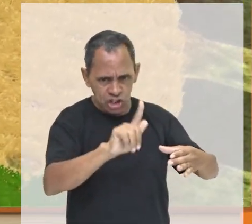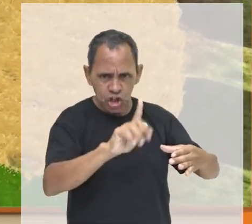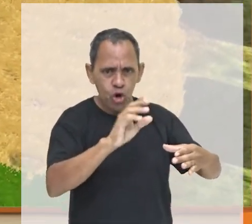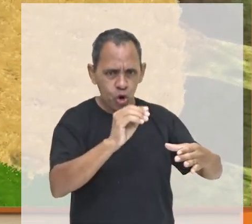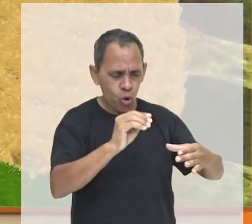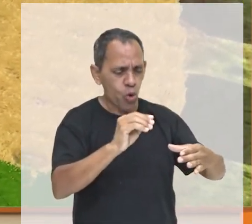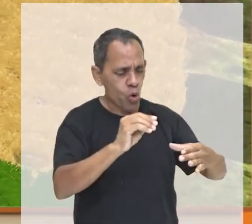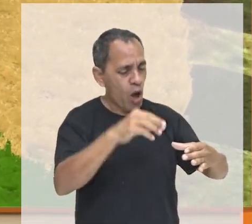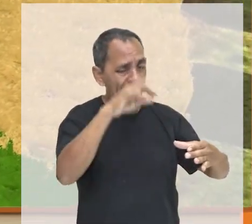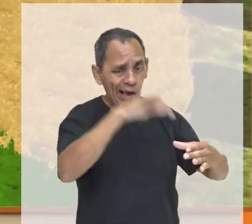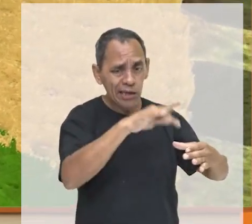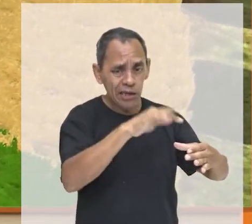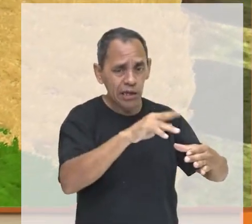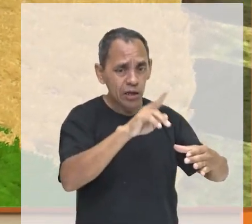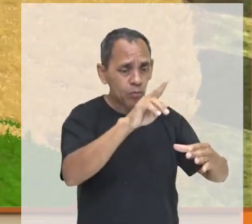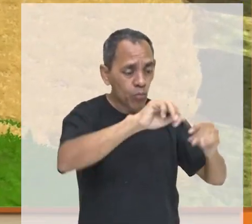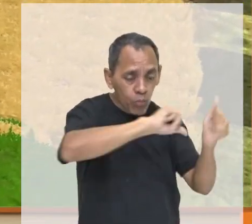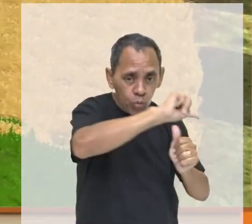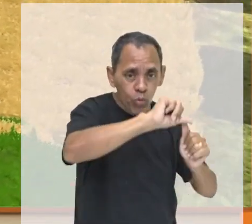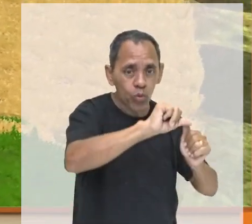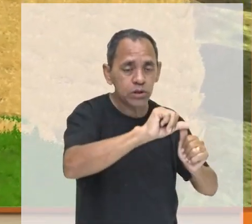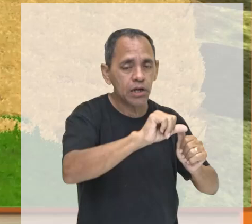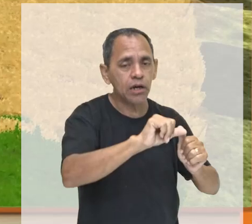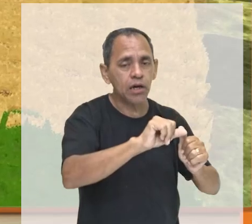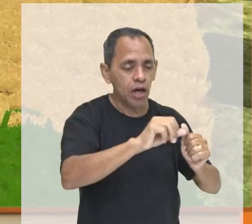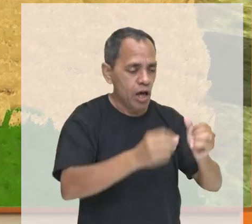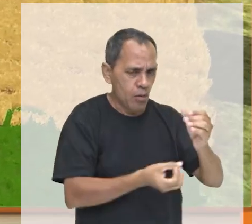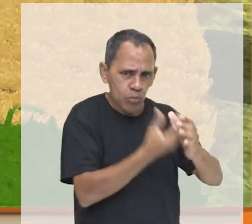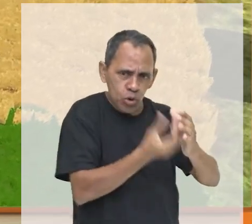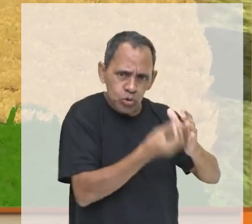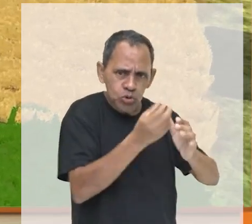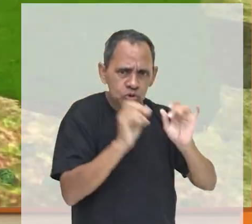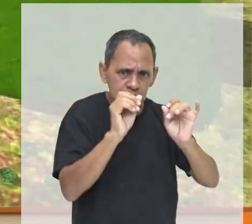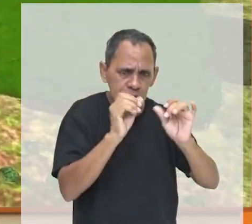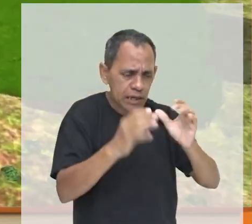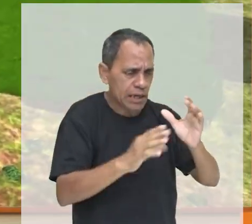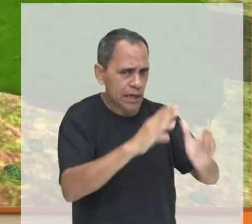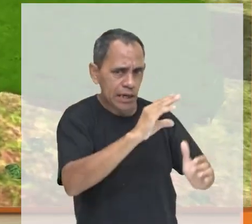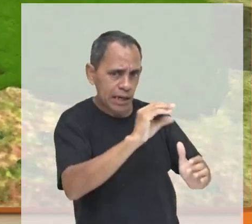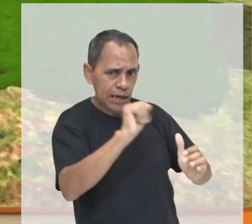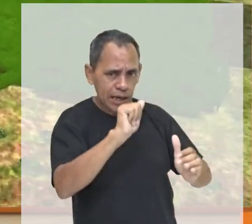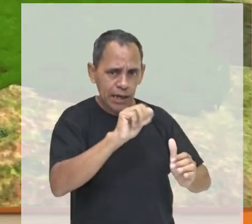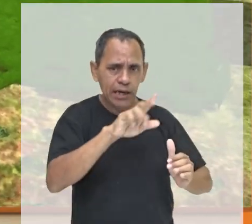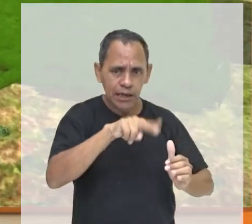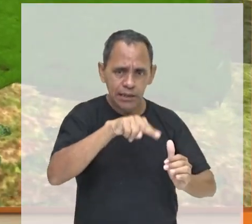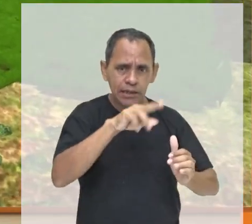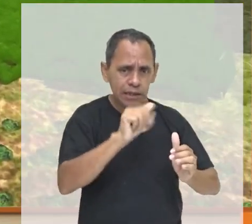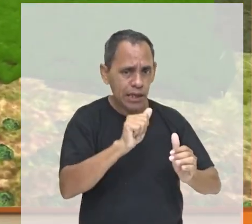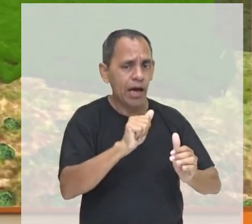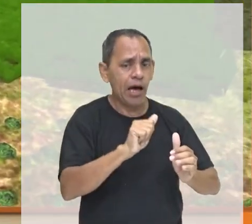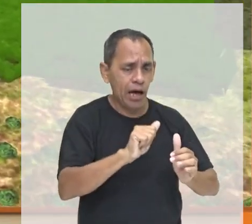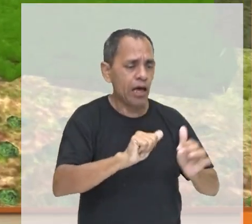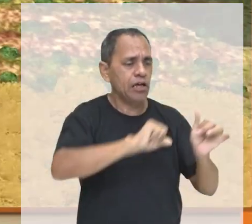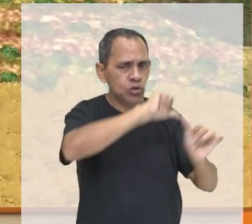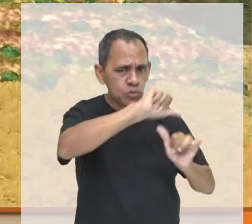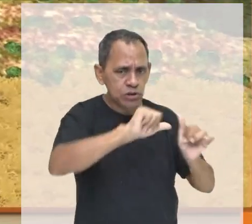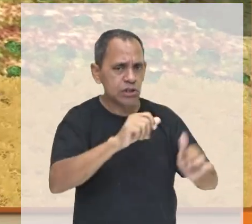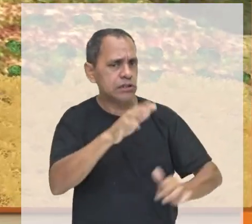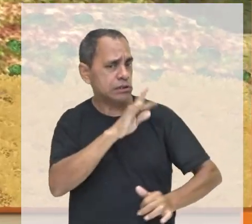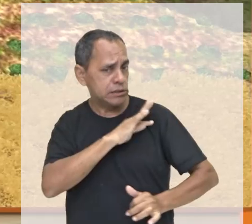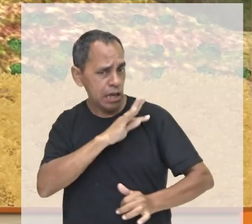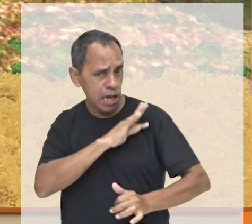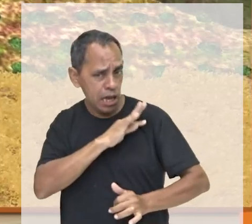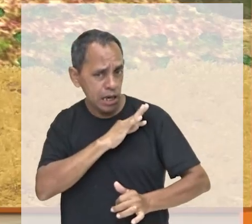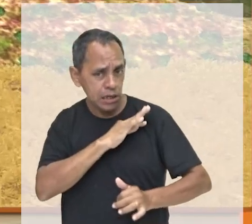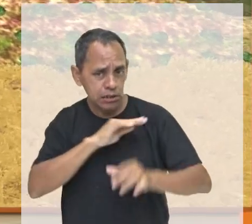de cana-de-açúcar e assim sucessivamente. Realmente ocorre essas mudanças através das técnicas agrícolas e